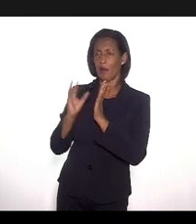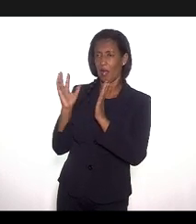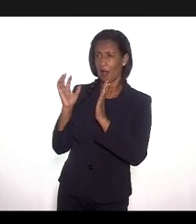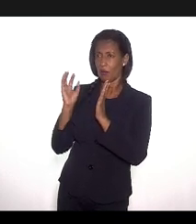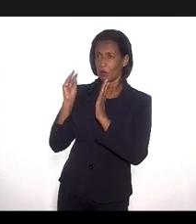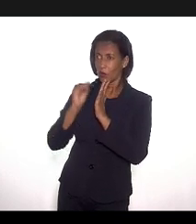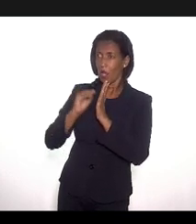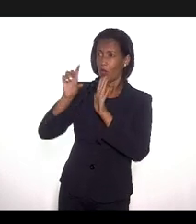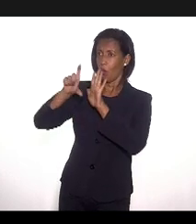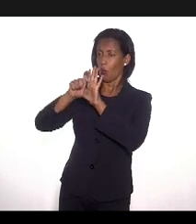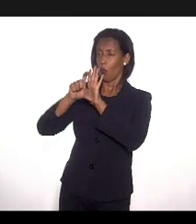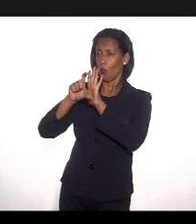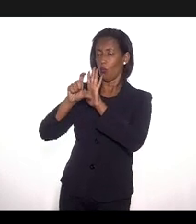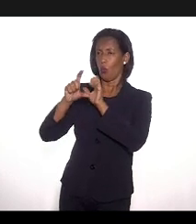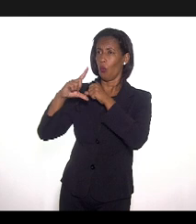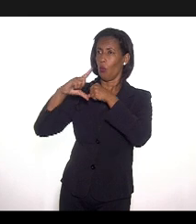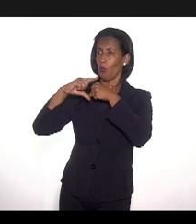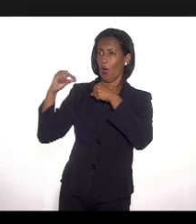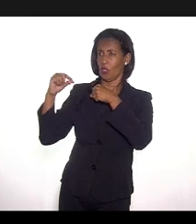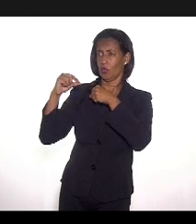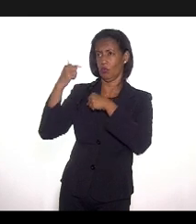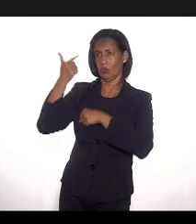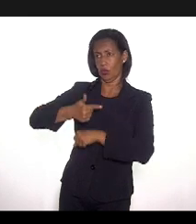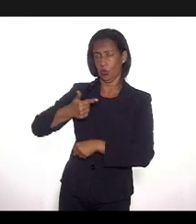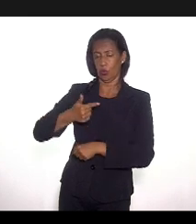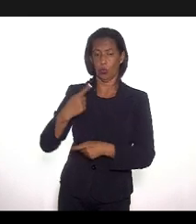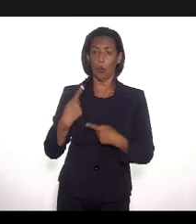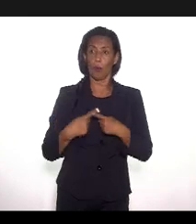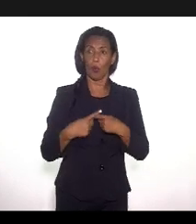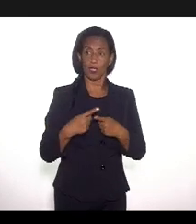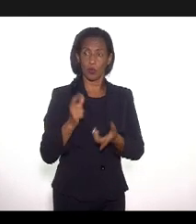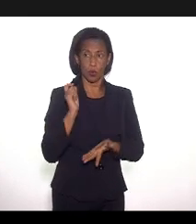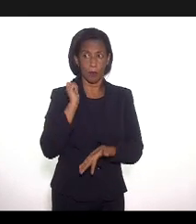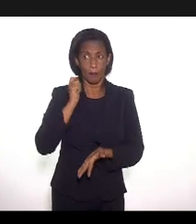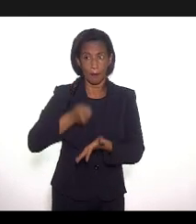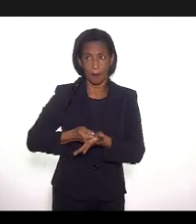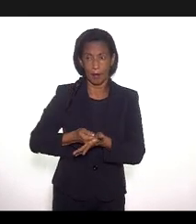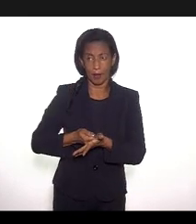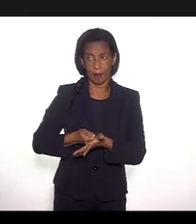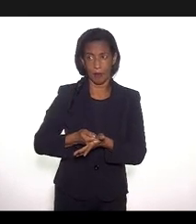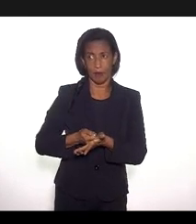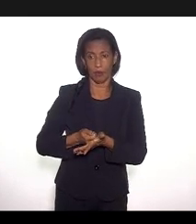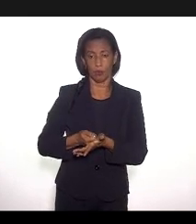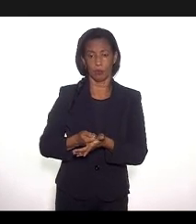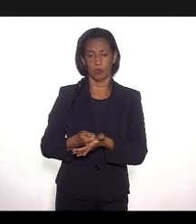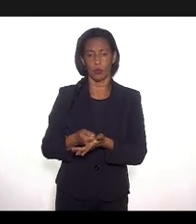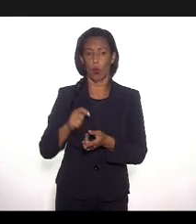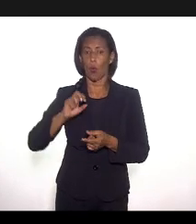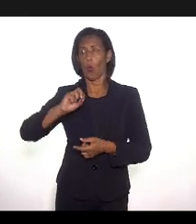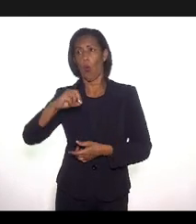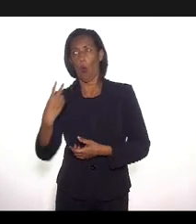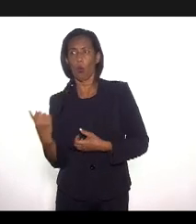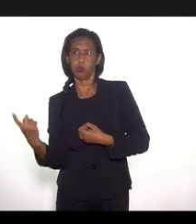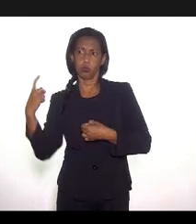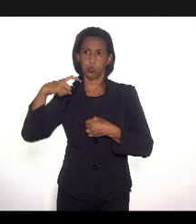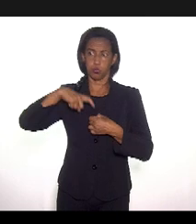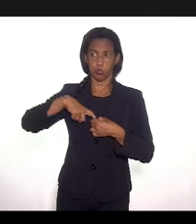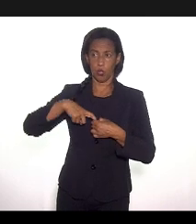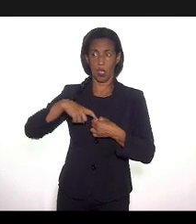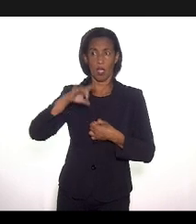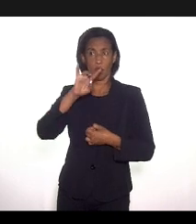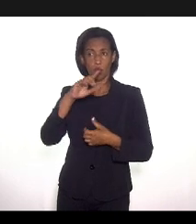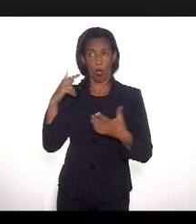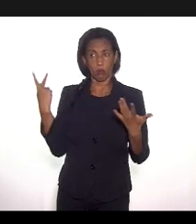Porque, sobre tributo, qualquer pagamento ou restituição, ele só